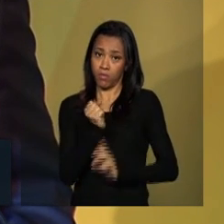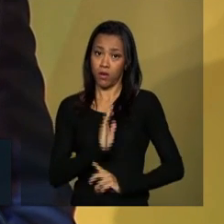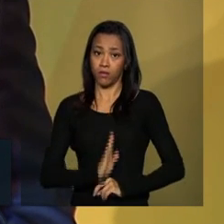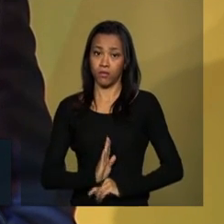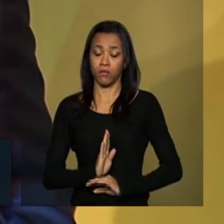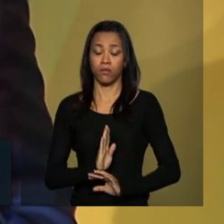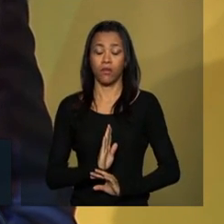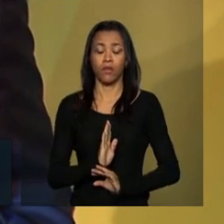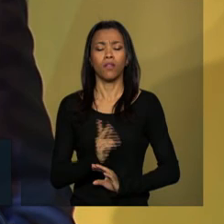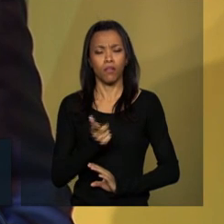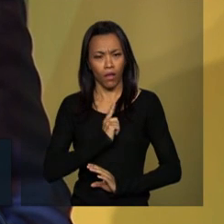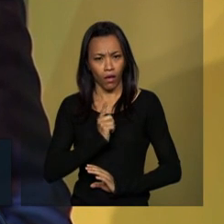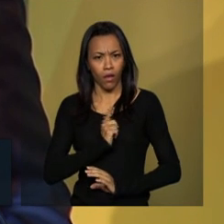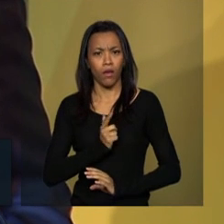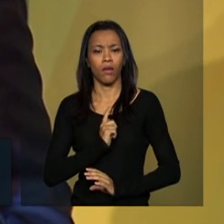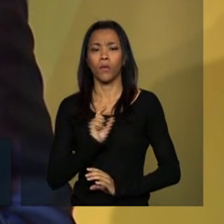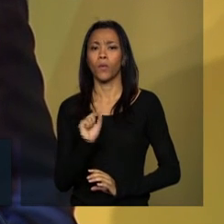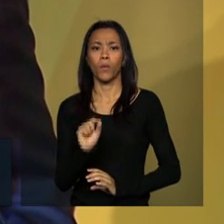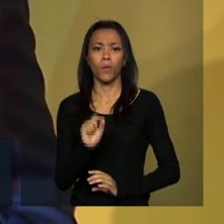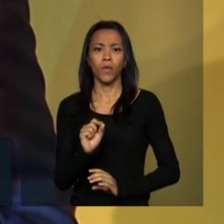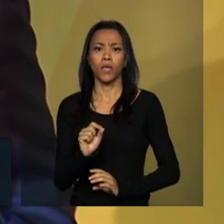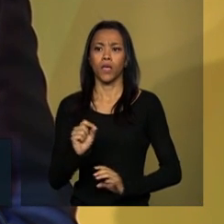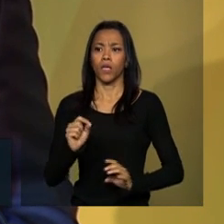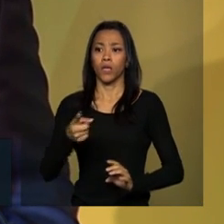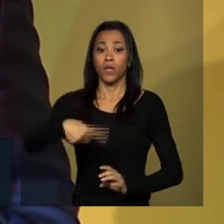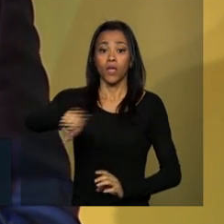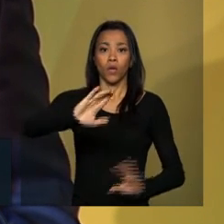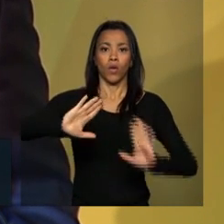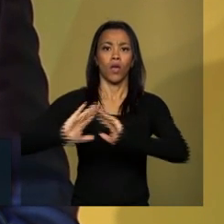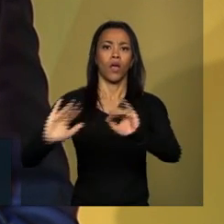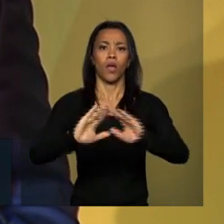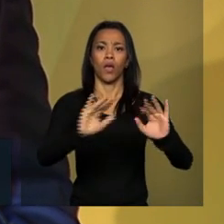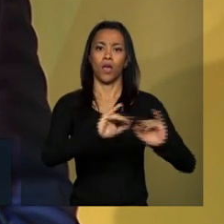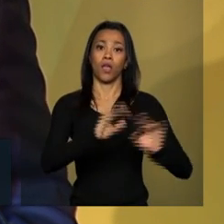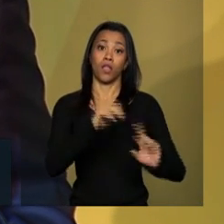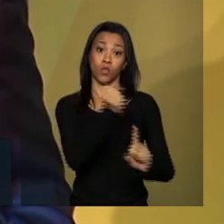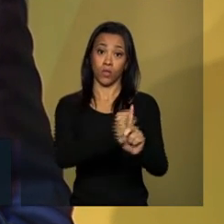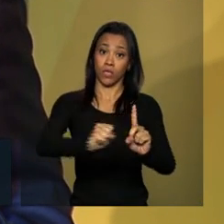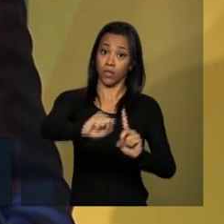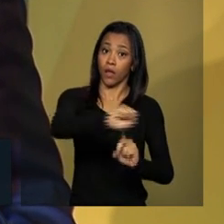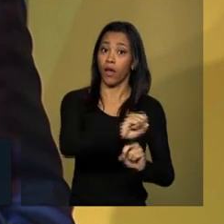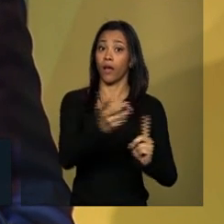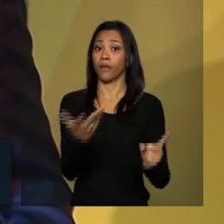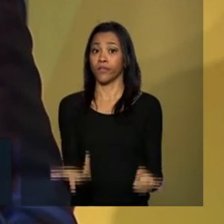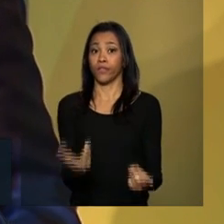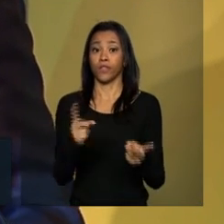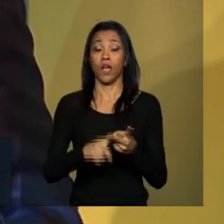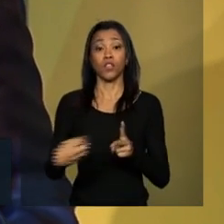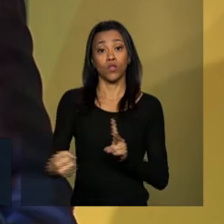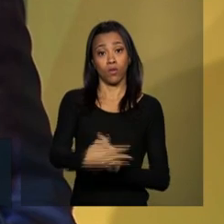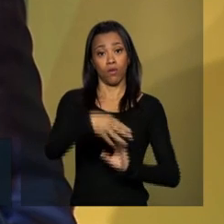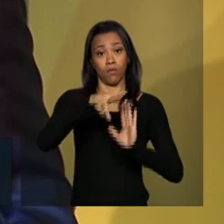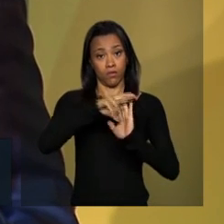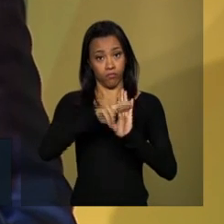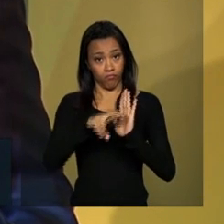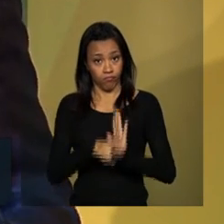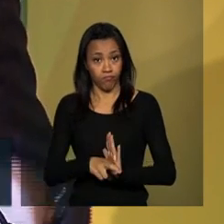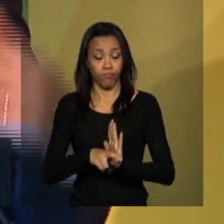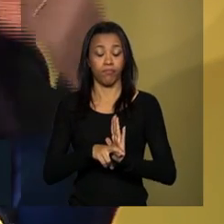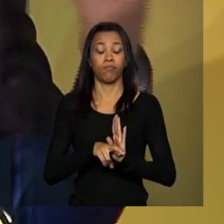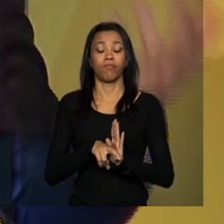novas demandas da sociedade brasileira, há novas restrições